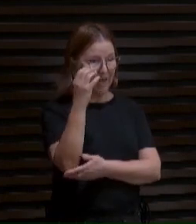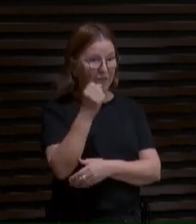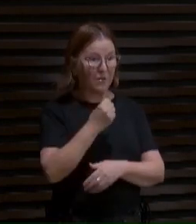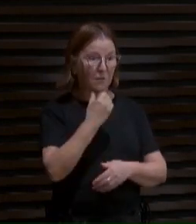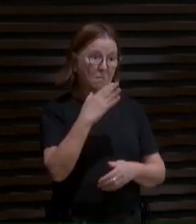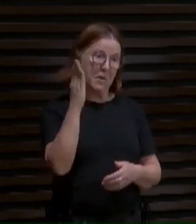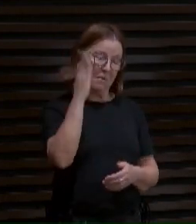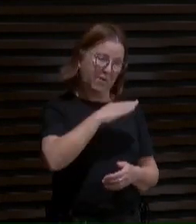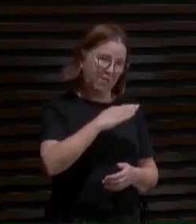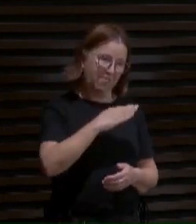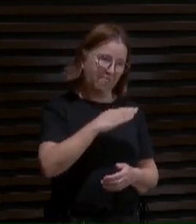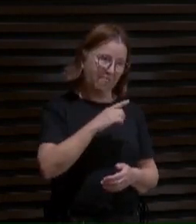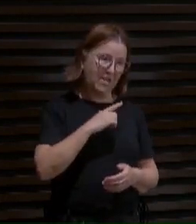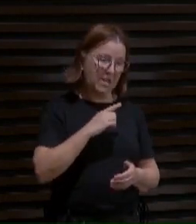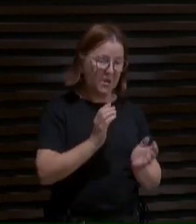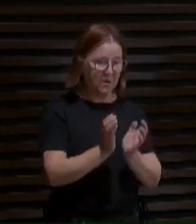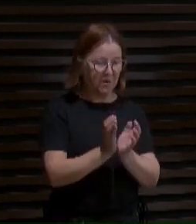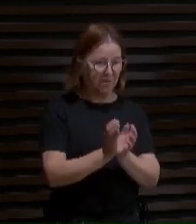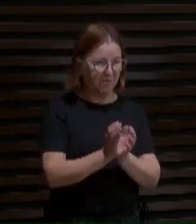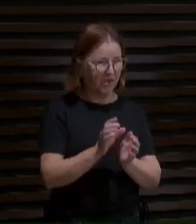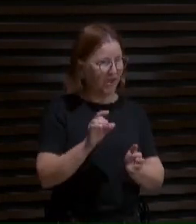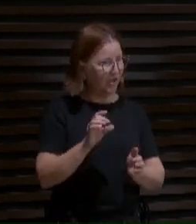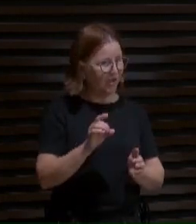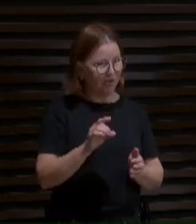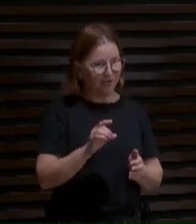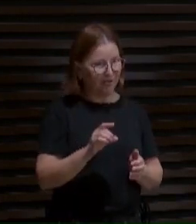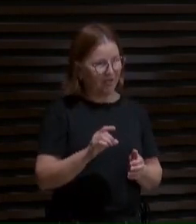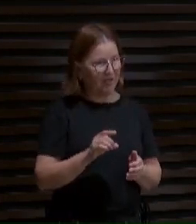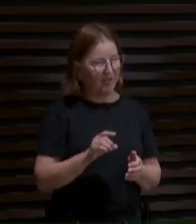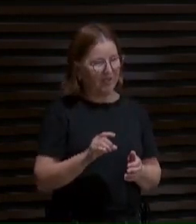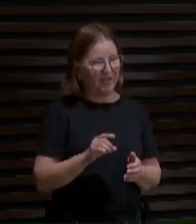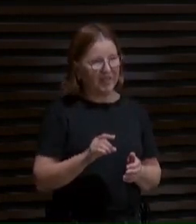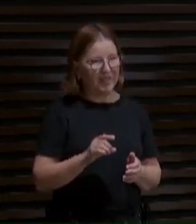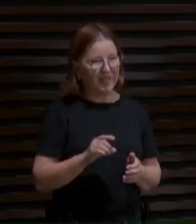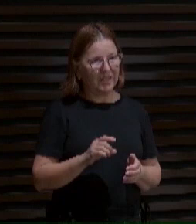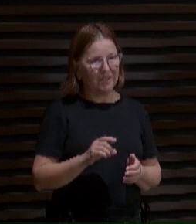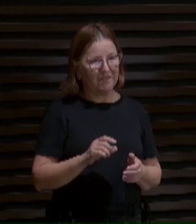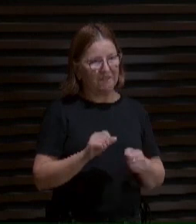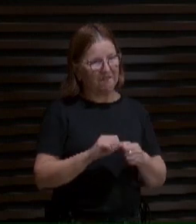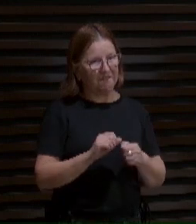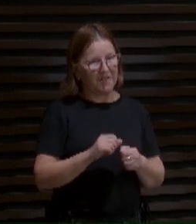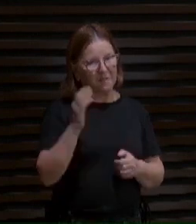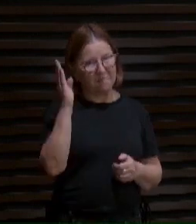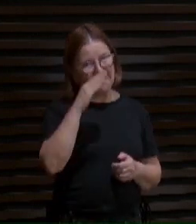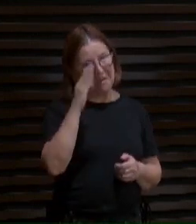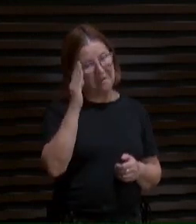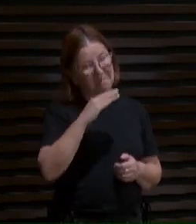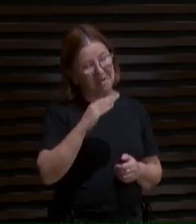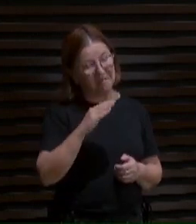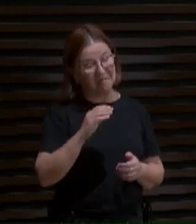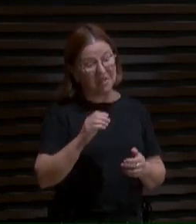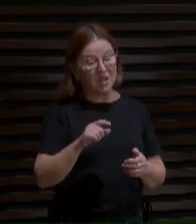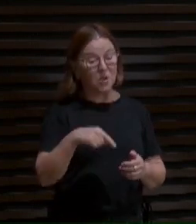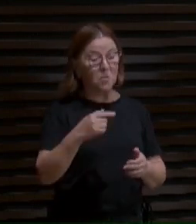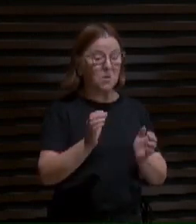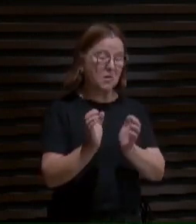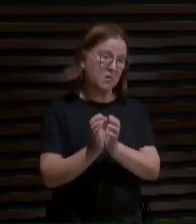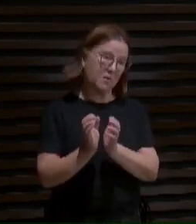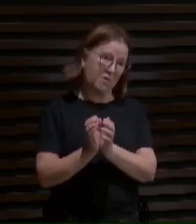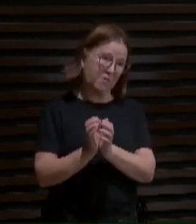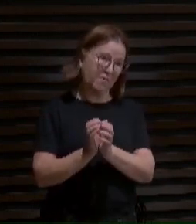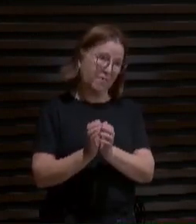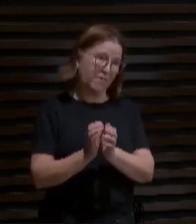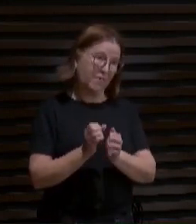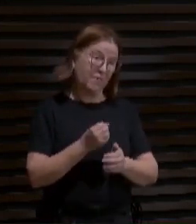do mal, e outro grupo que tem um certo bem da árvore, não é o bem